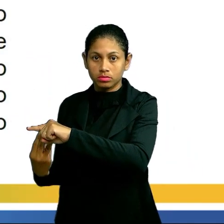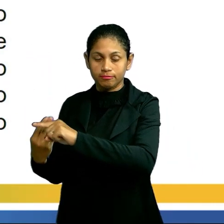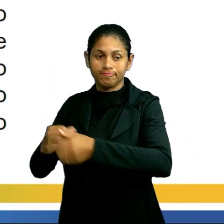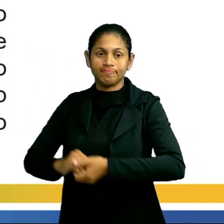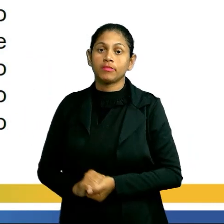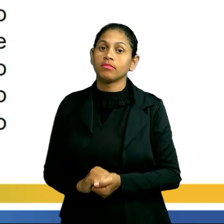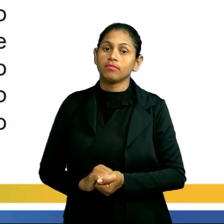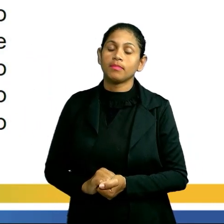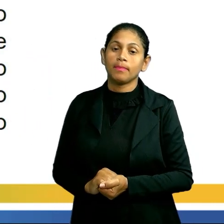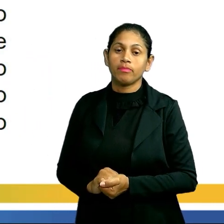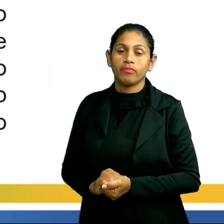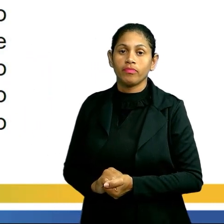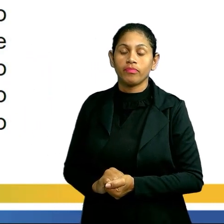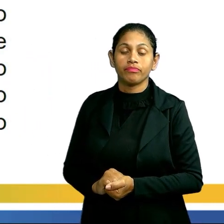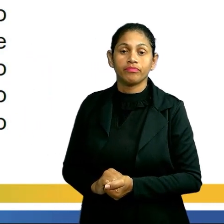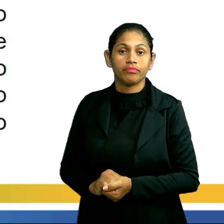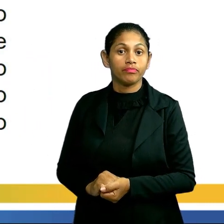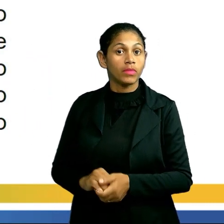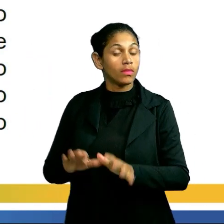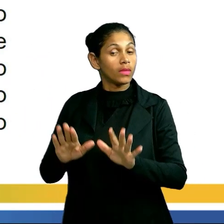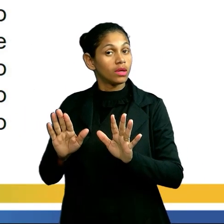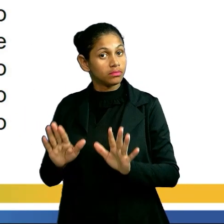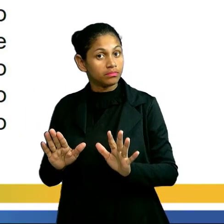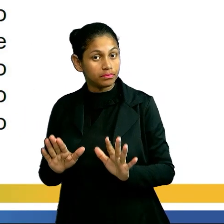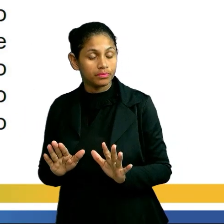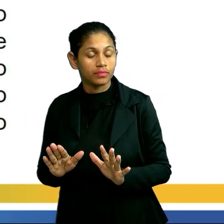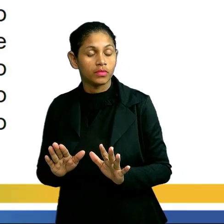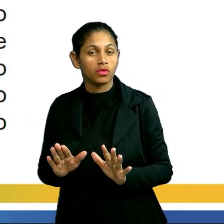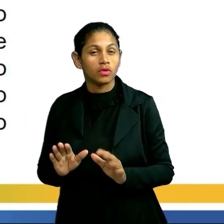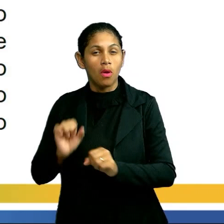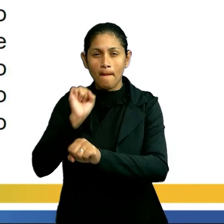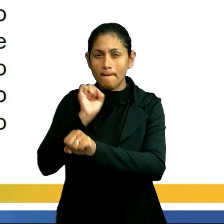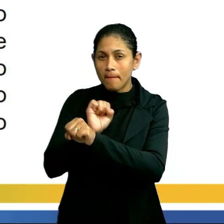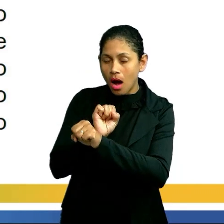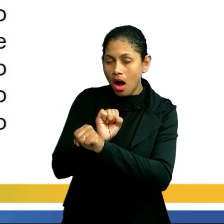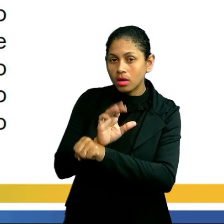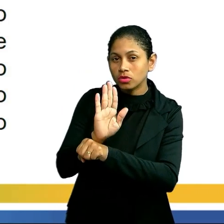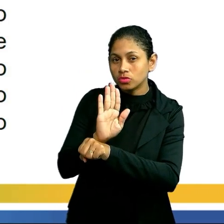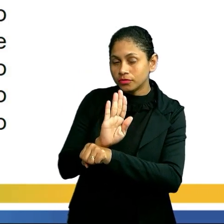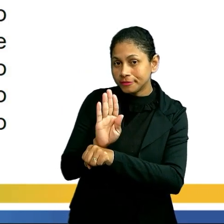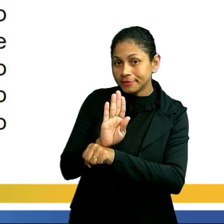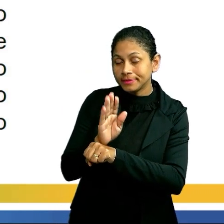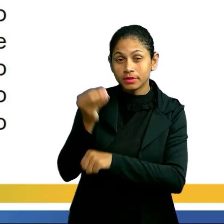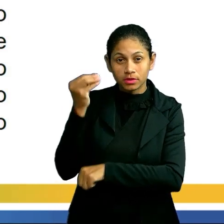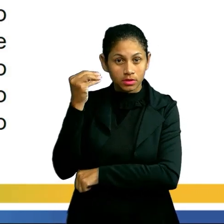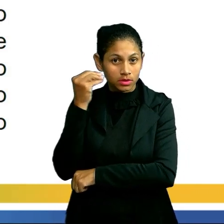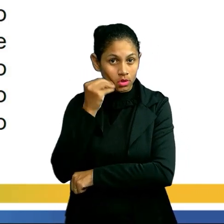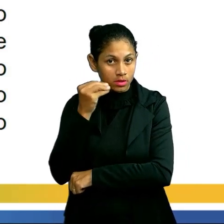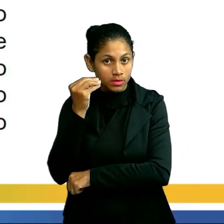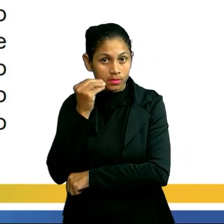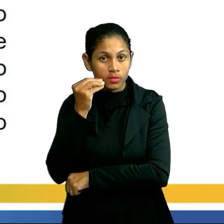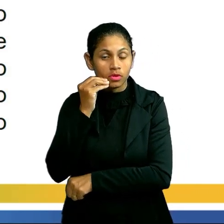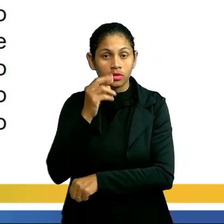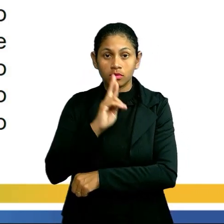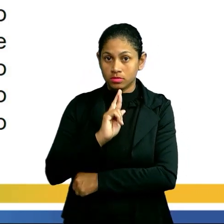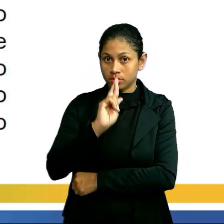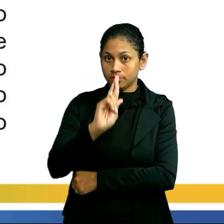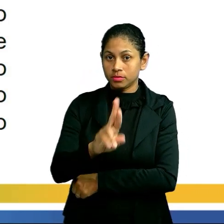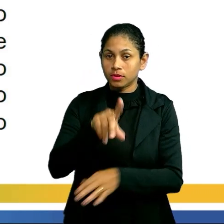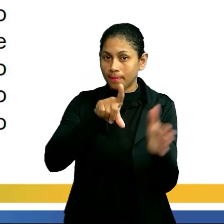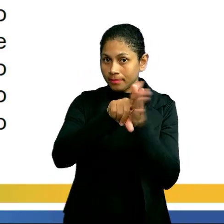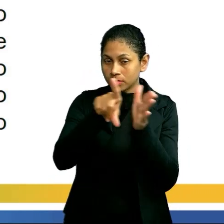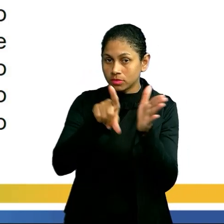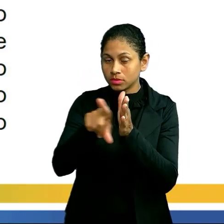Dessa forma, peço a você, neste momento, que você pause o vídeo e tente fazer agora uma das nossas questões que vocês vão